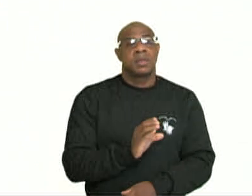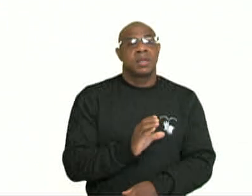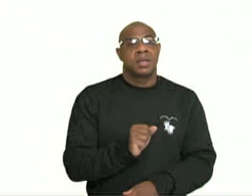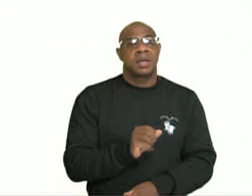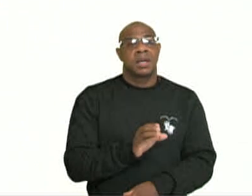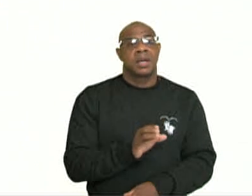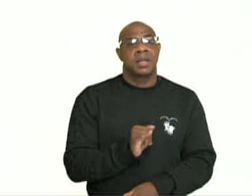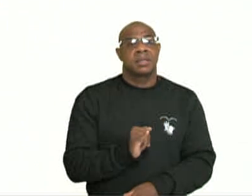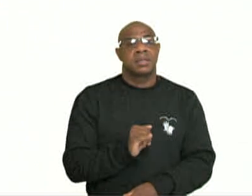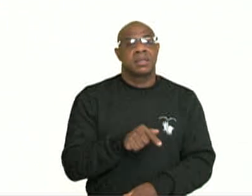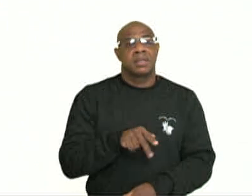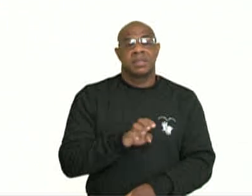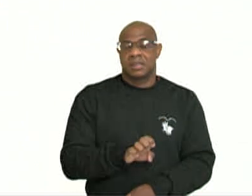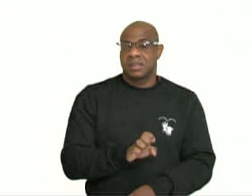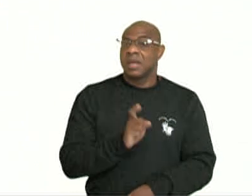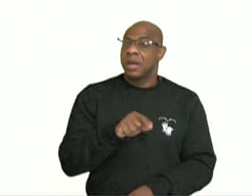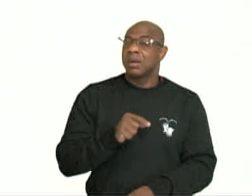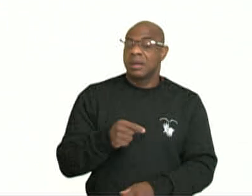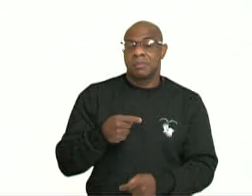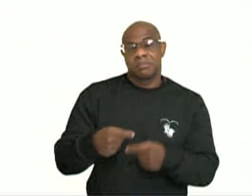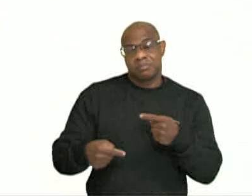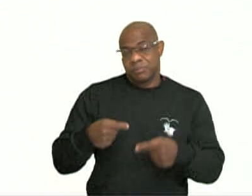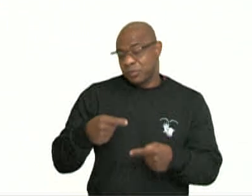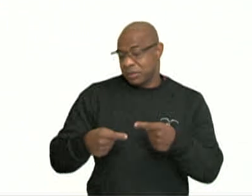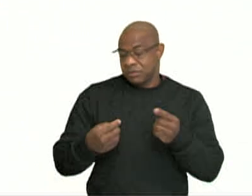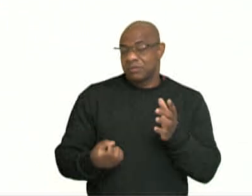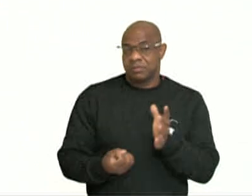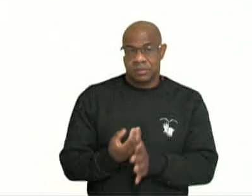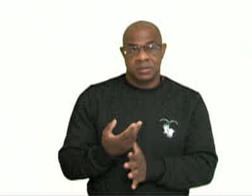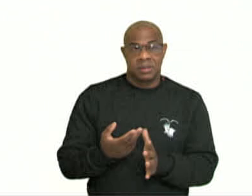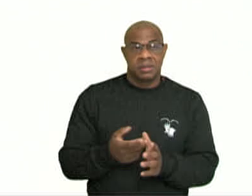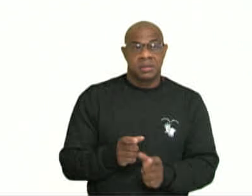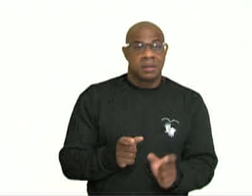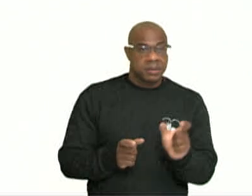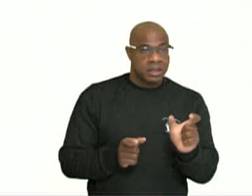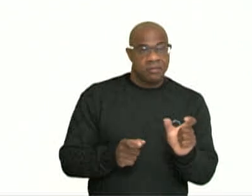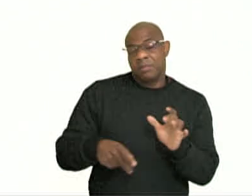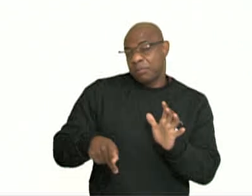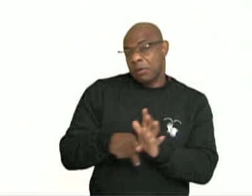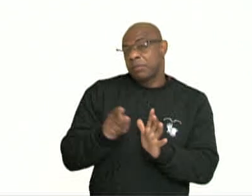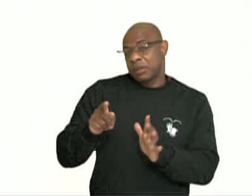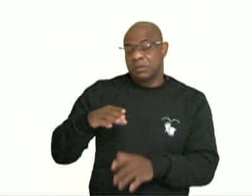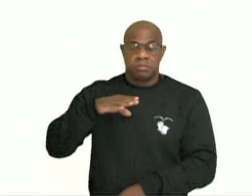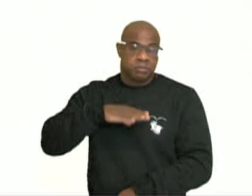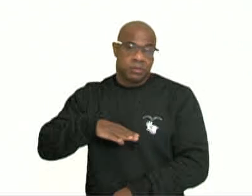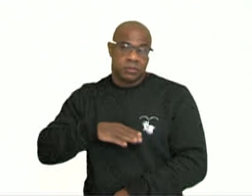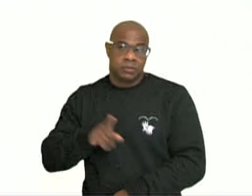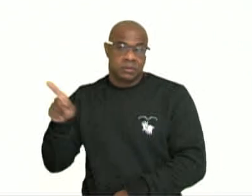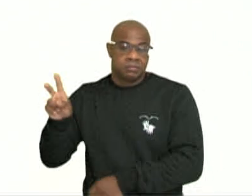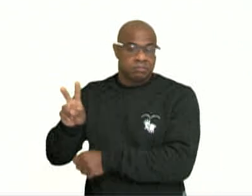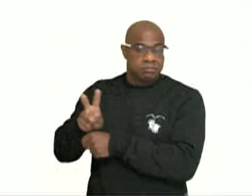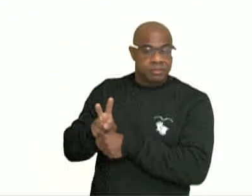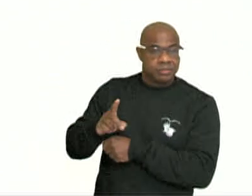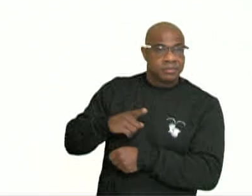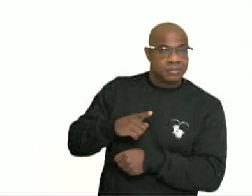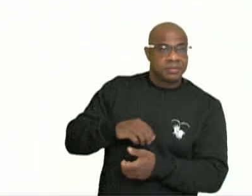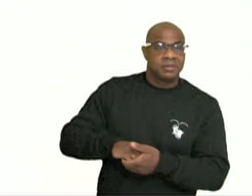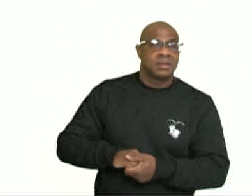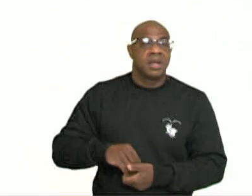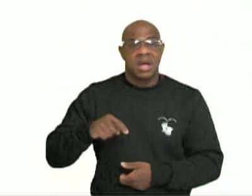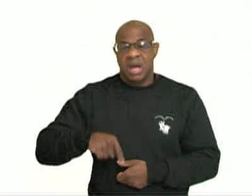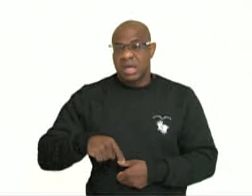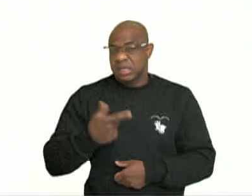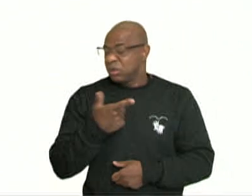de líder político. A origem do termo, inclusive, é portuguesa. E vários povos indígenas do Brasil não tinham essa figura de